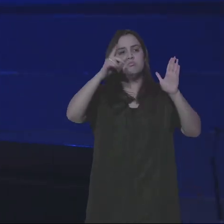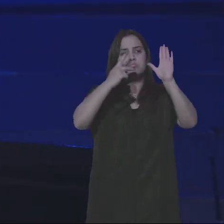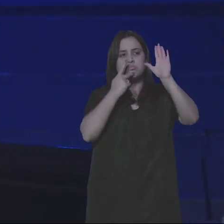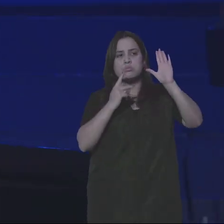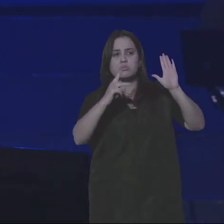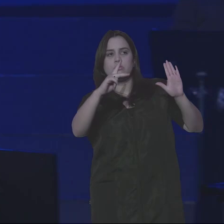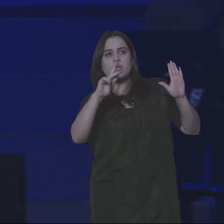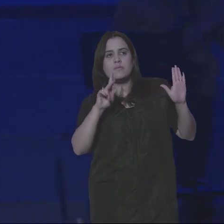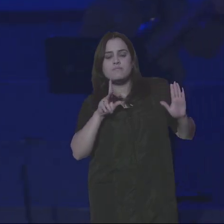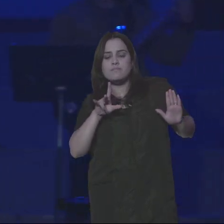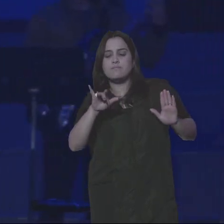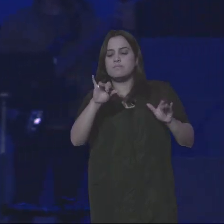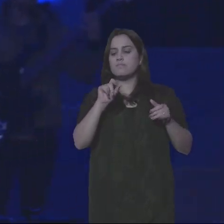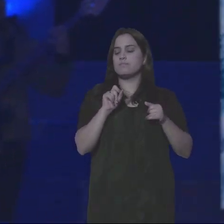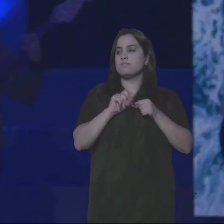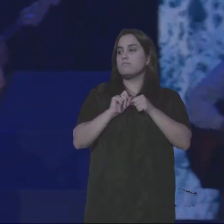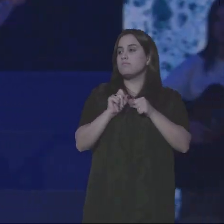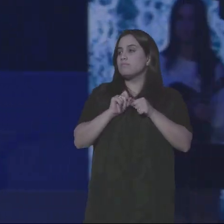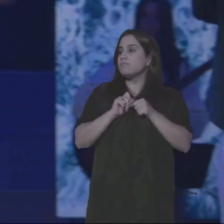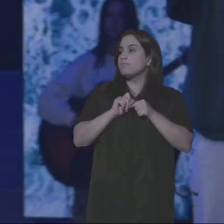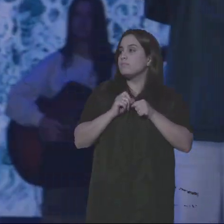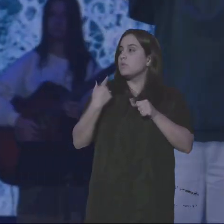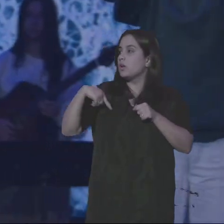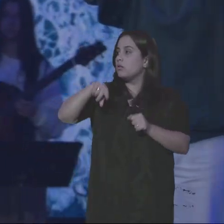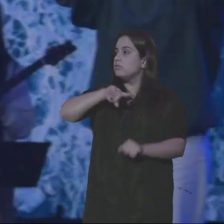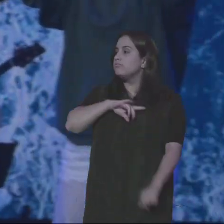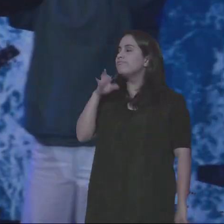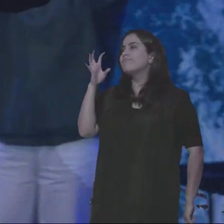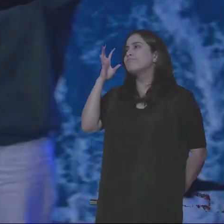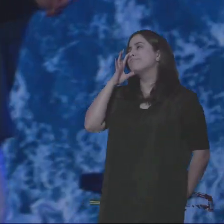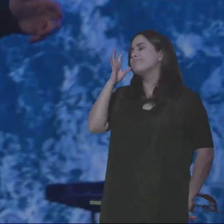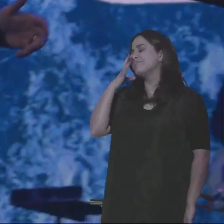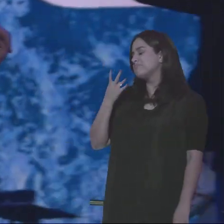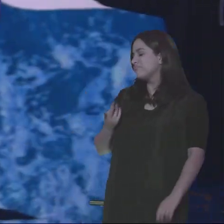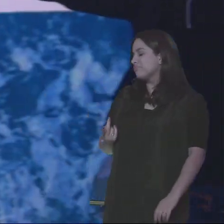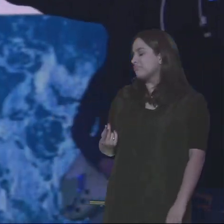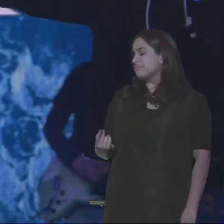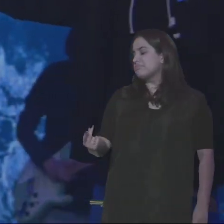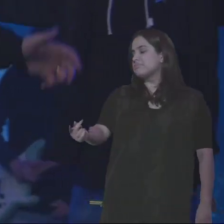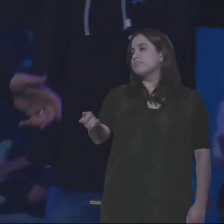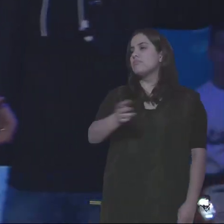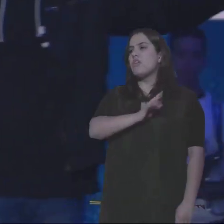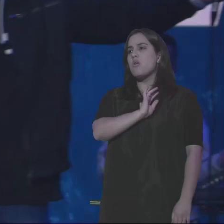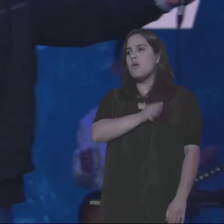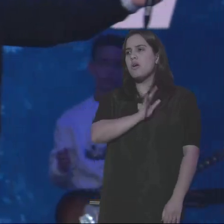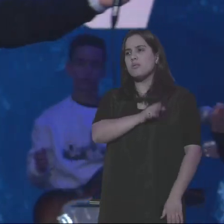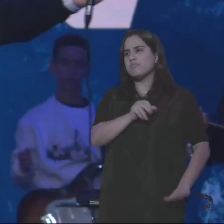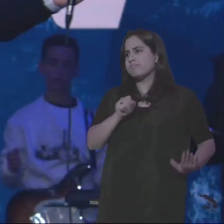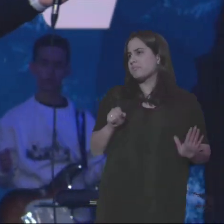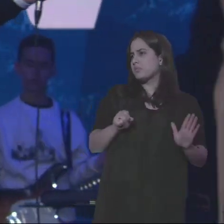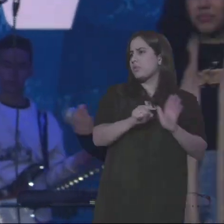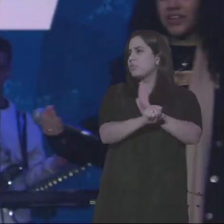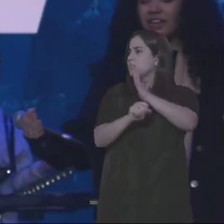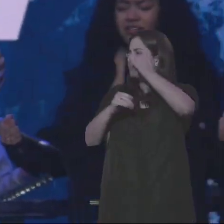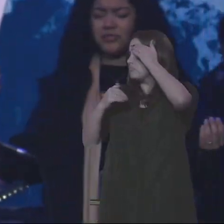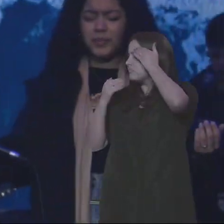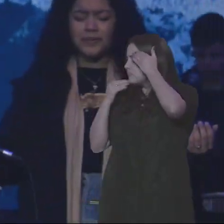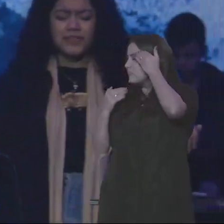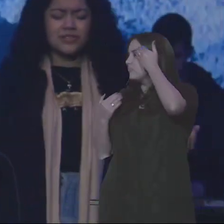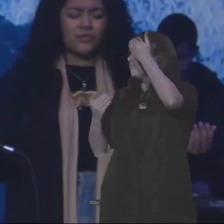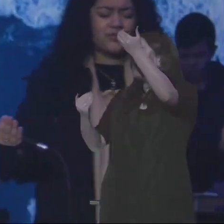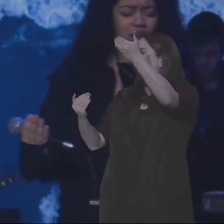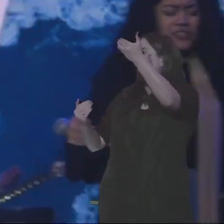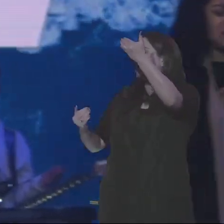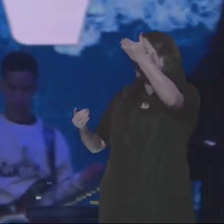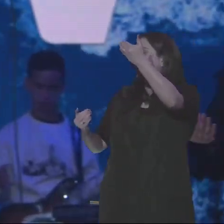Tu és aquele a quem nós iremos contemplar por toda a eternidade, com o coração cheio de gratidão, cheio